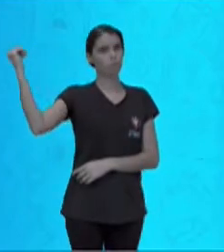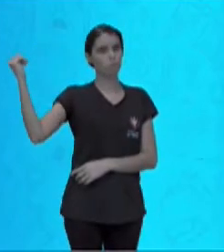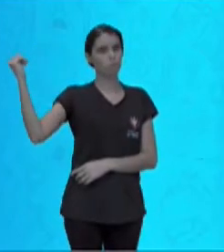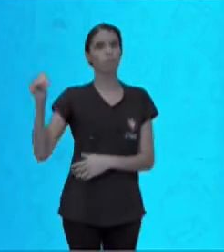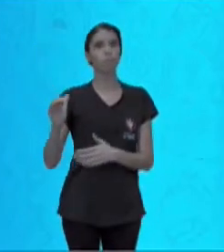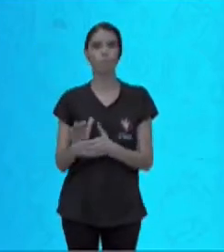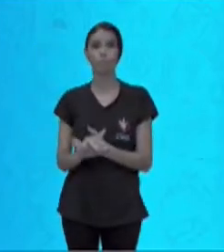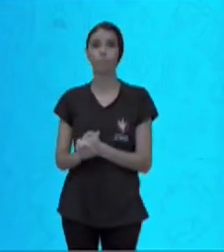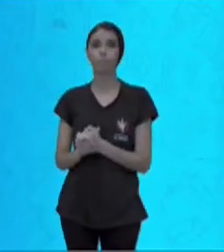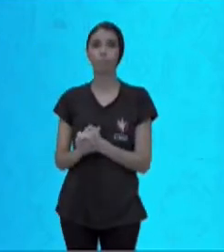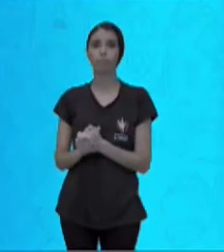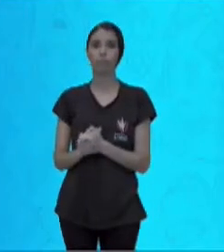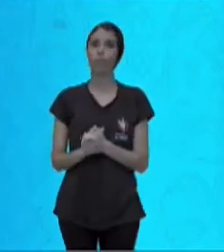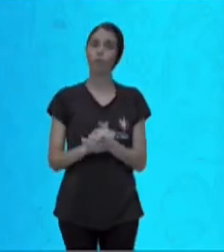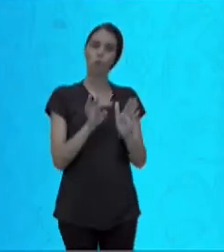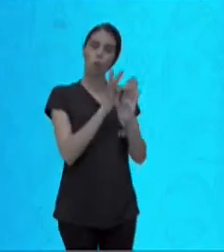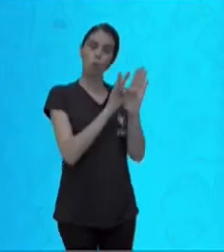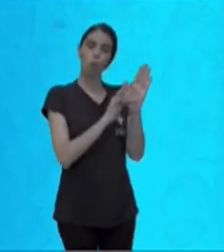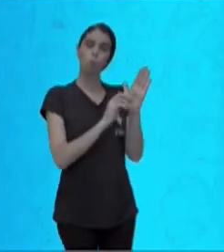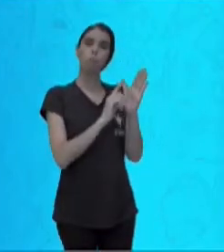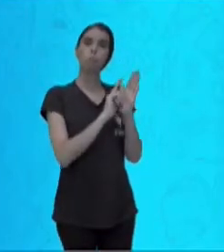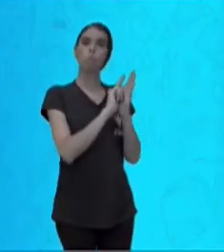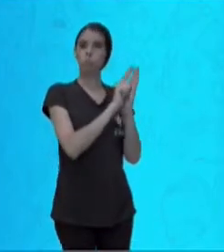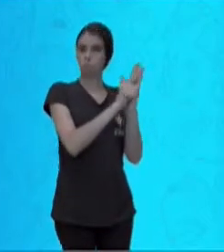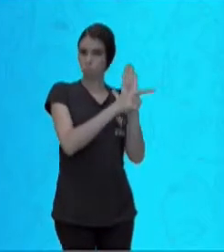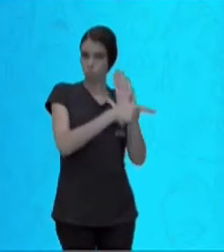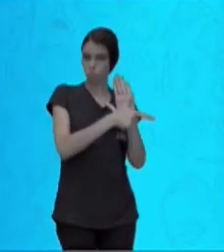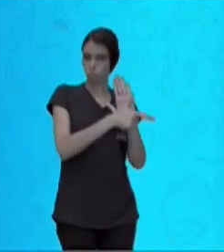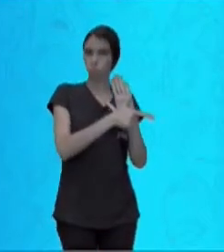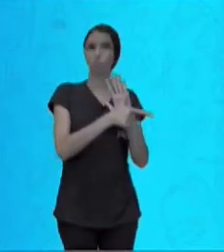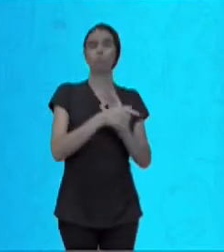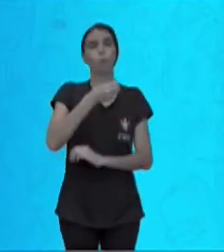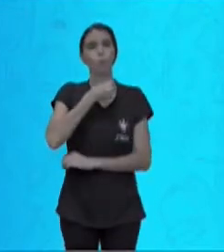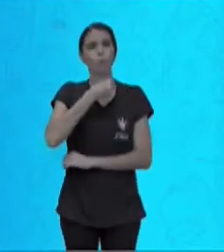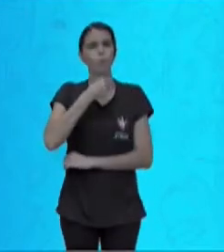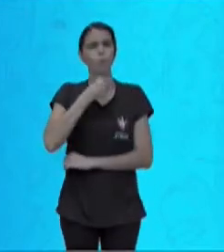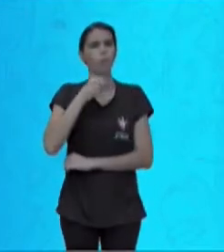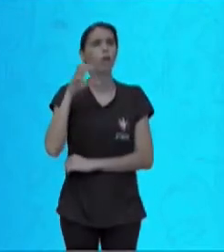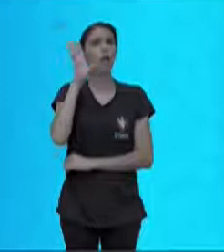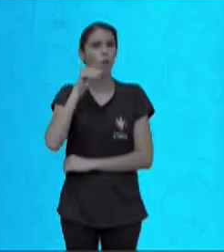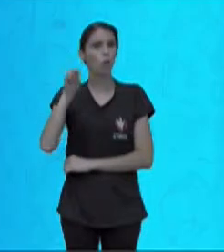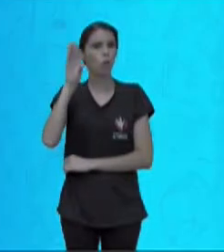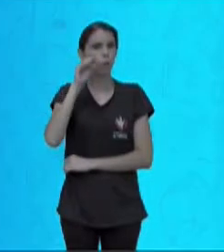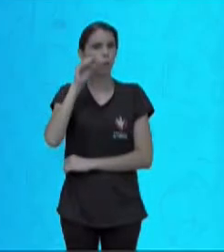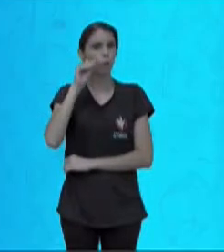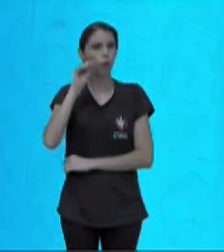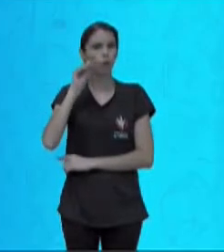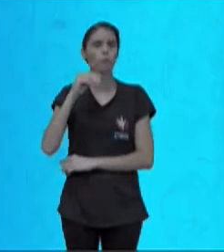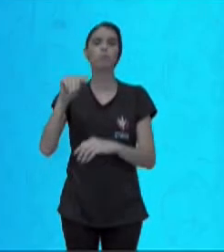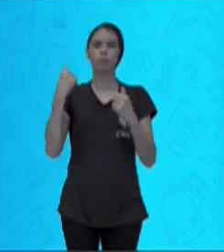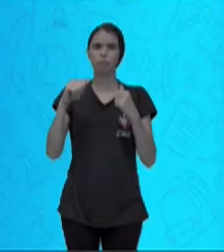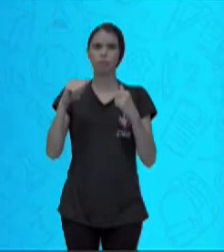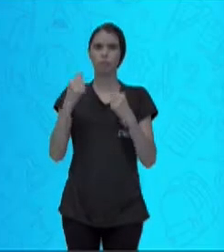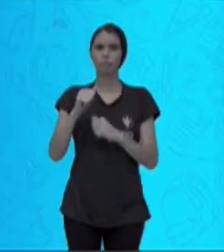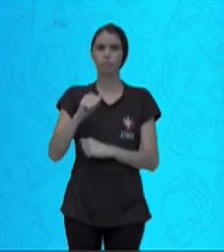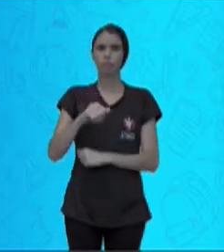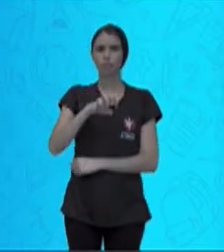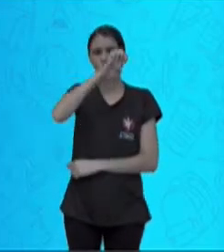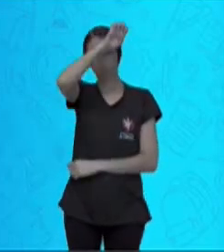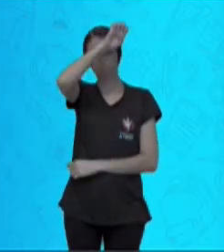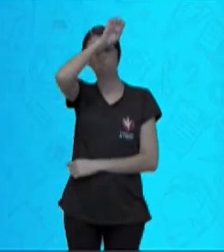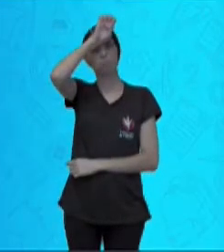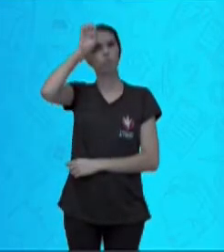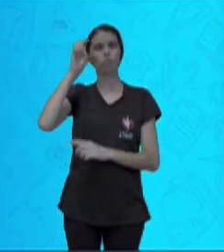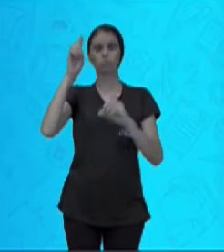A entrevista é essencialmente oral e requer uma postura adequada, tanto por